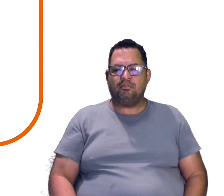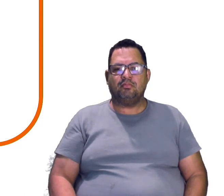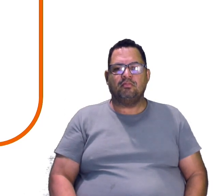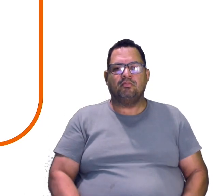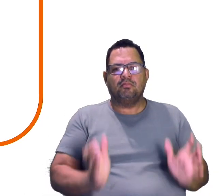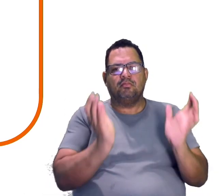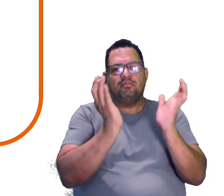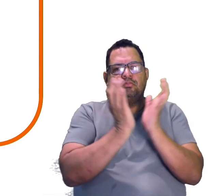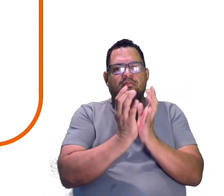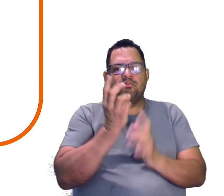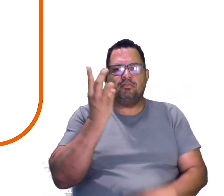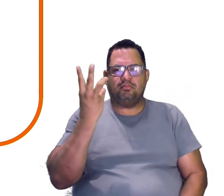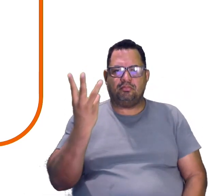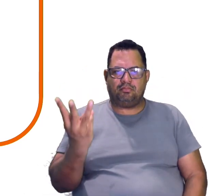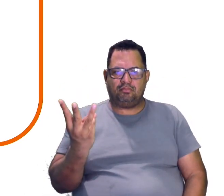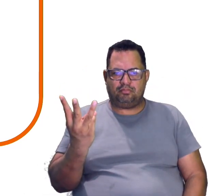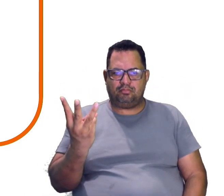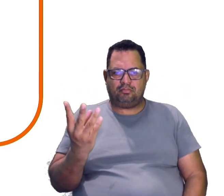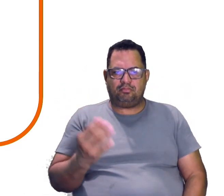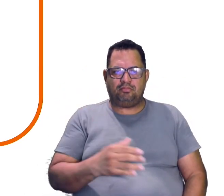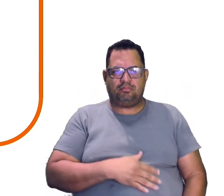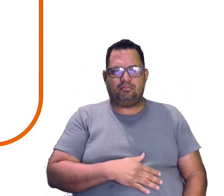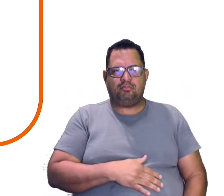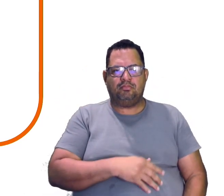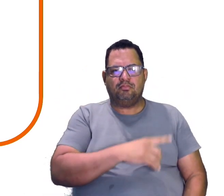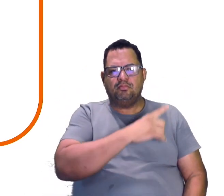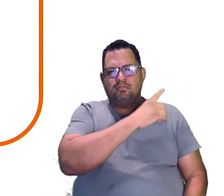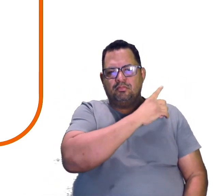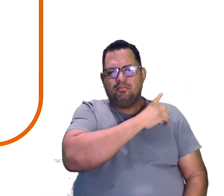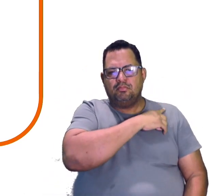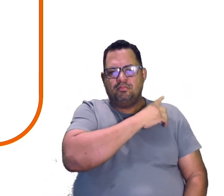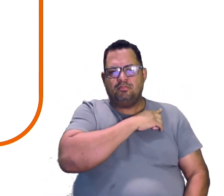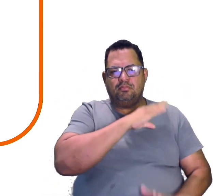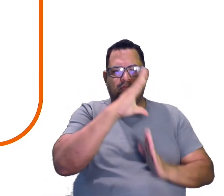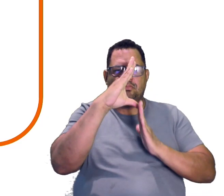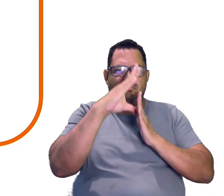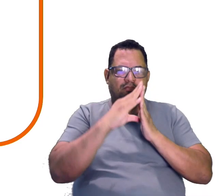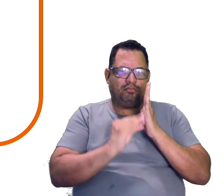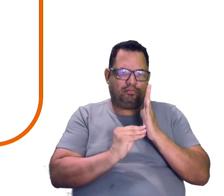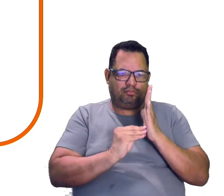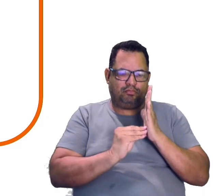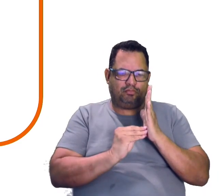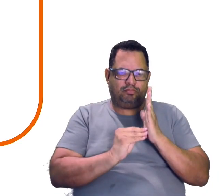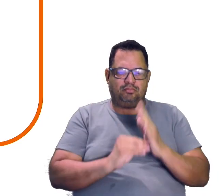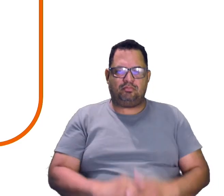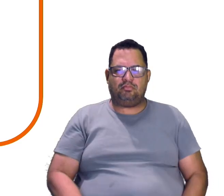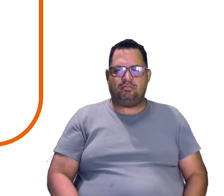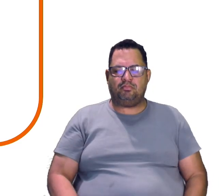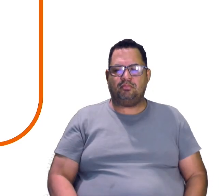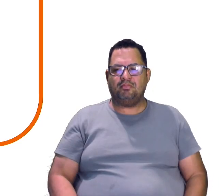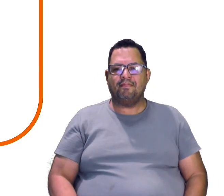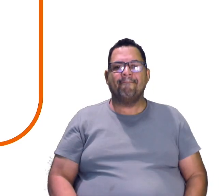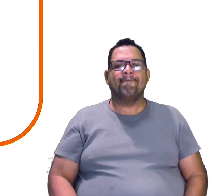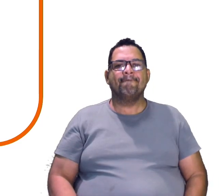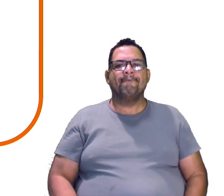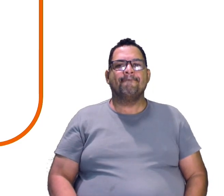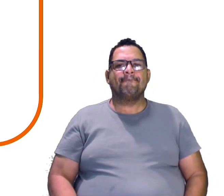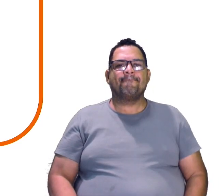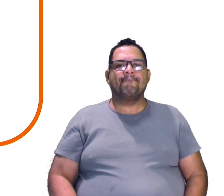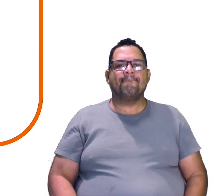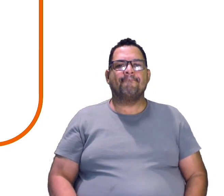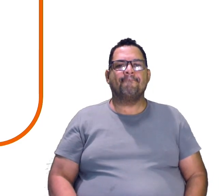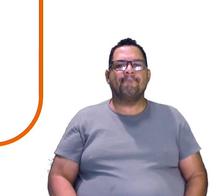3. São 3 unidades que contemplam os conteúdos do primeiro ano.